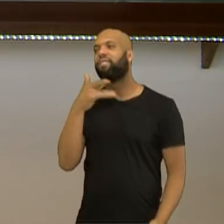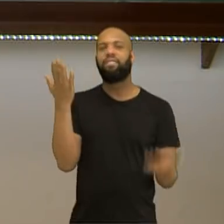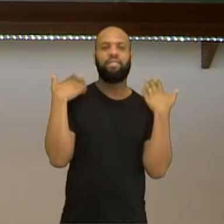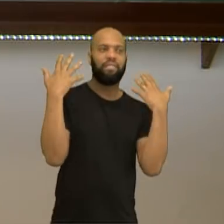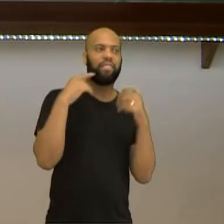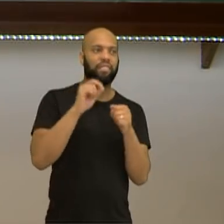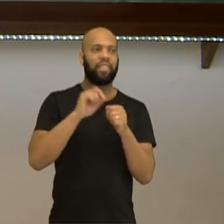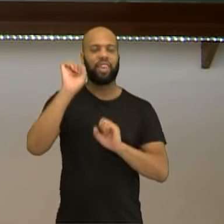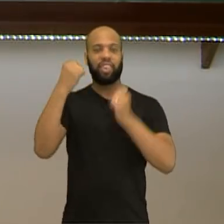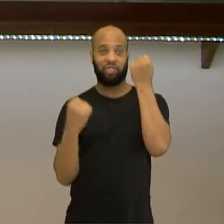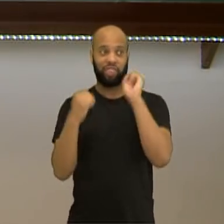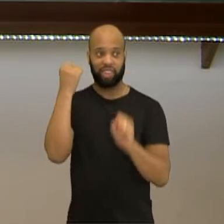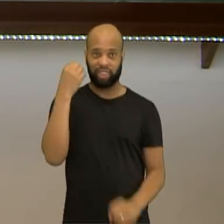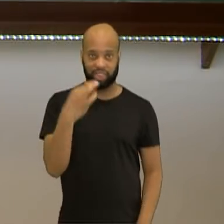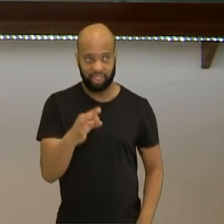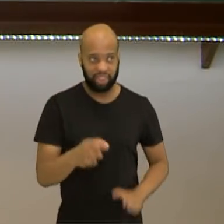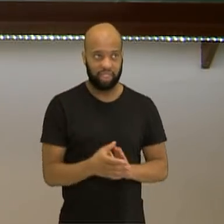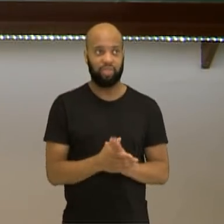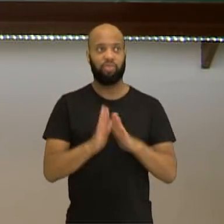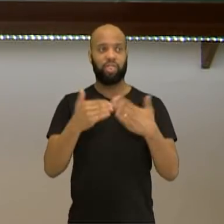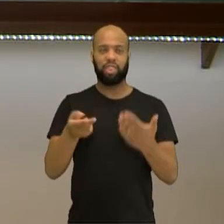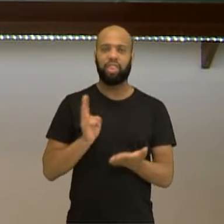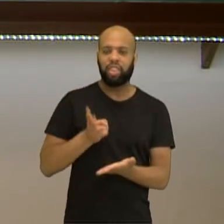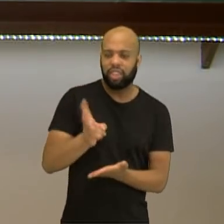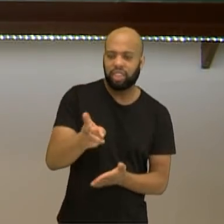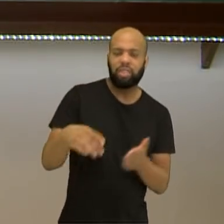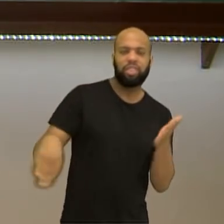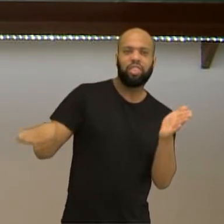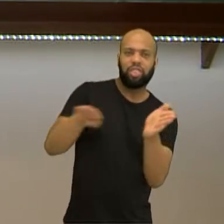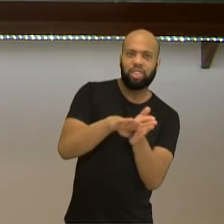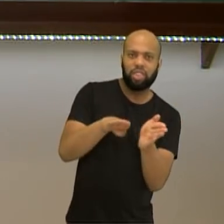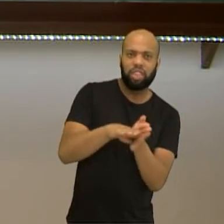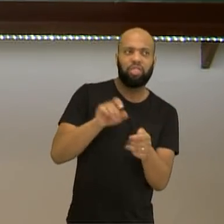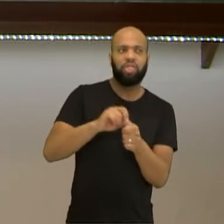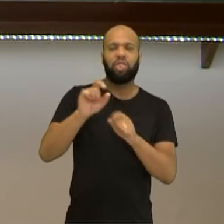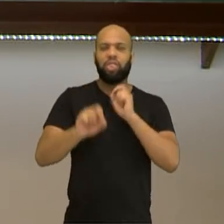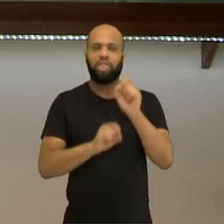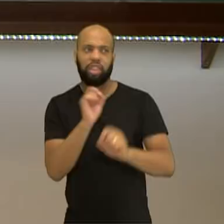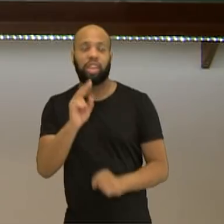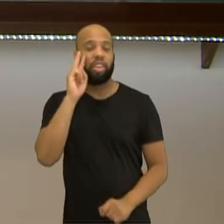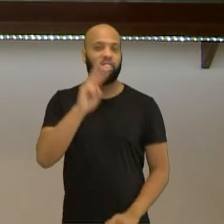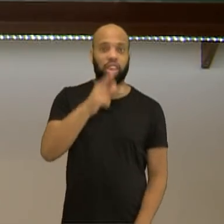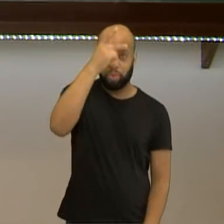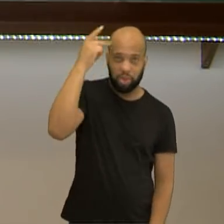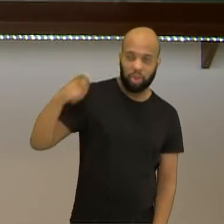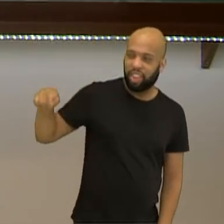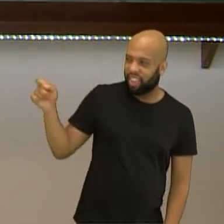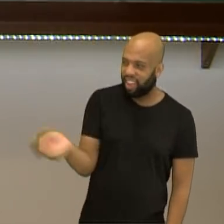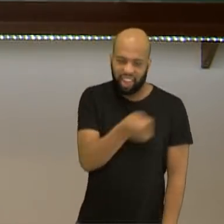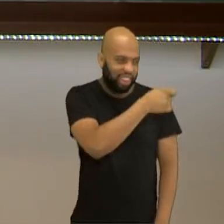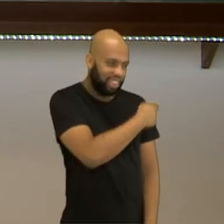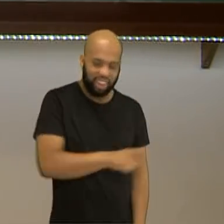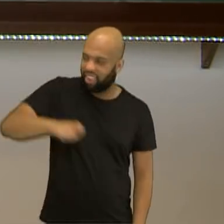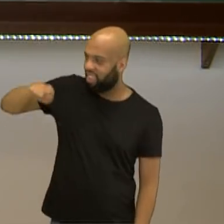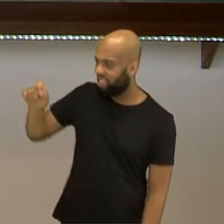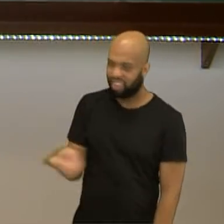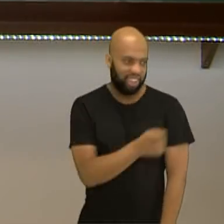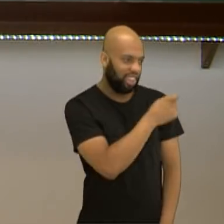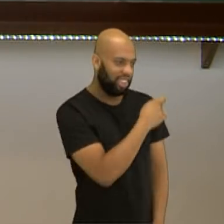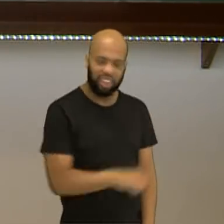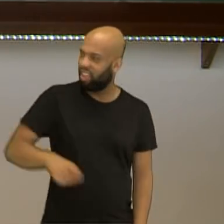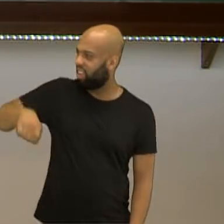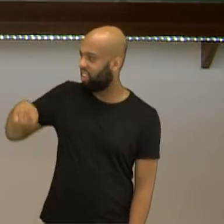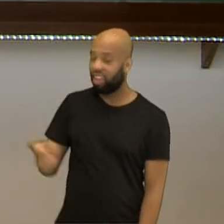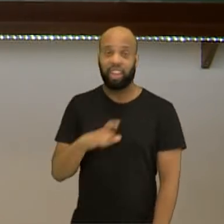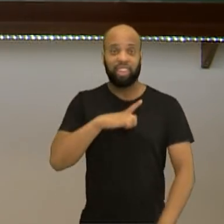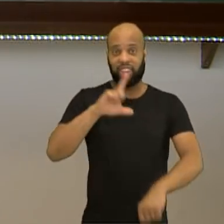um exercício, né? A gente sempre quando chega, a gente vê, então em qualquer loja você consegue,